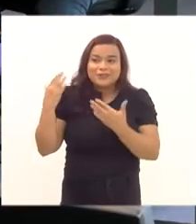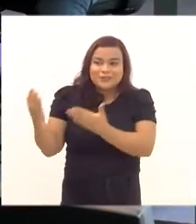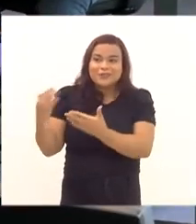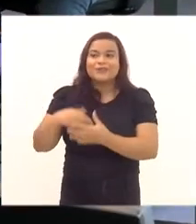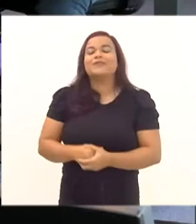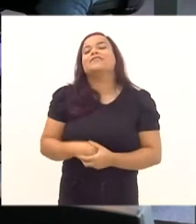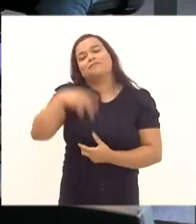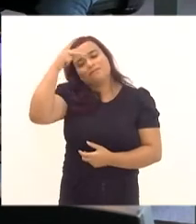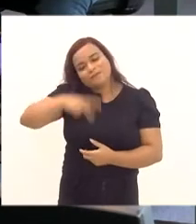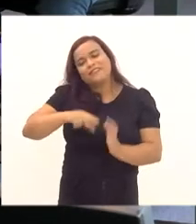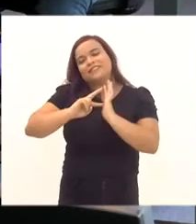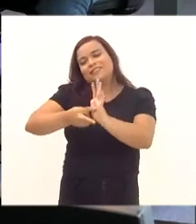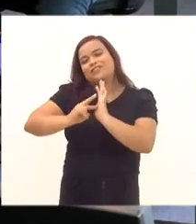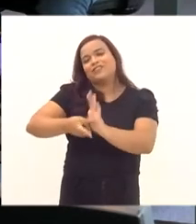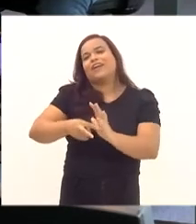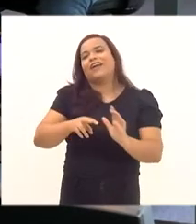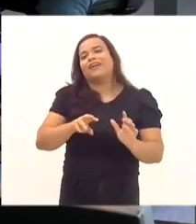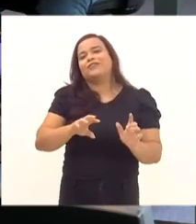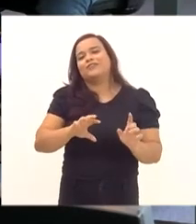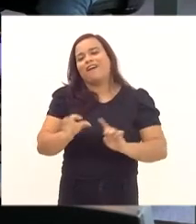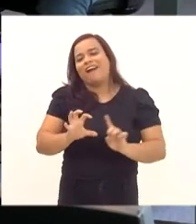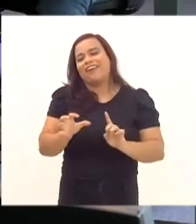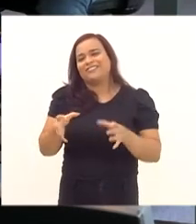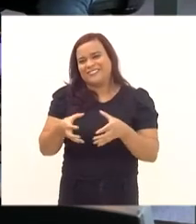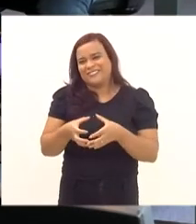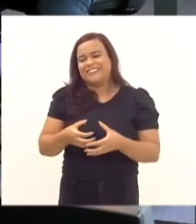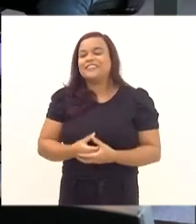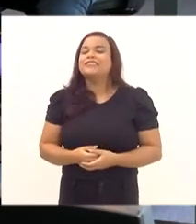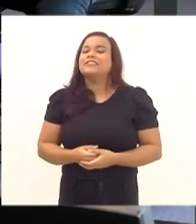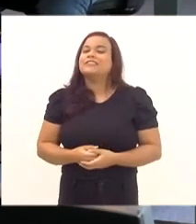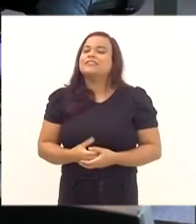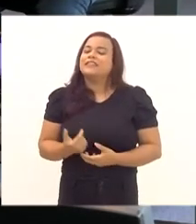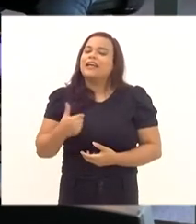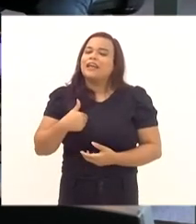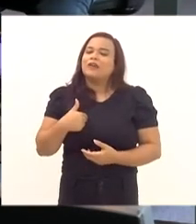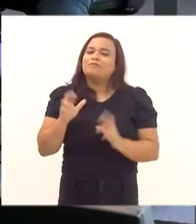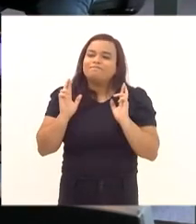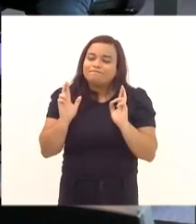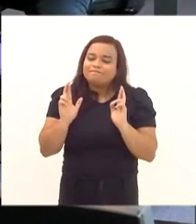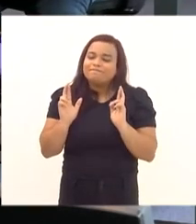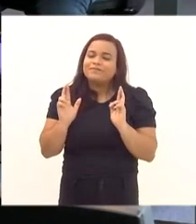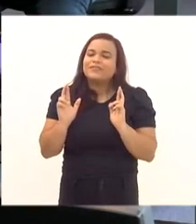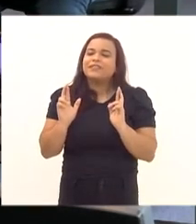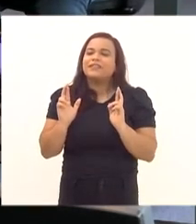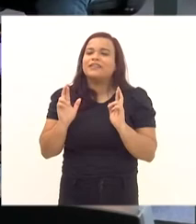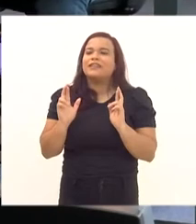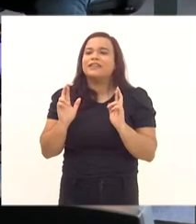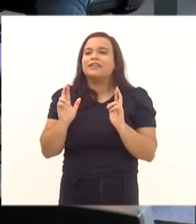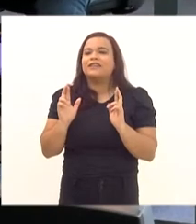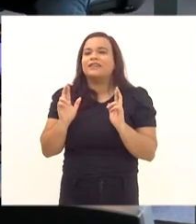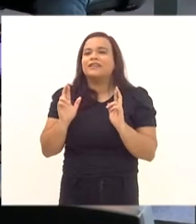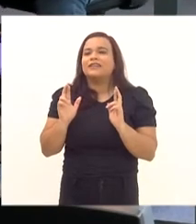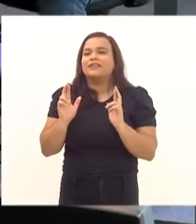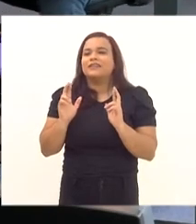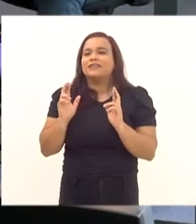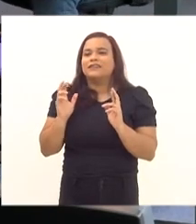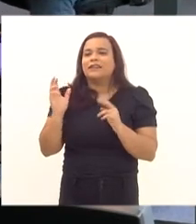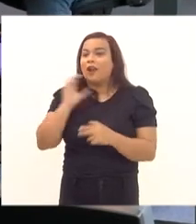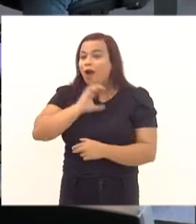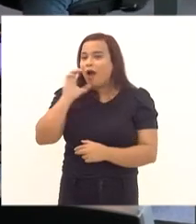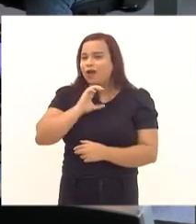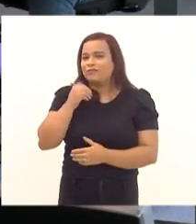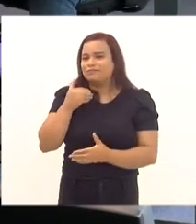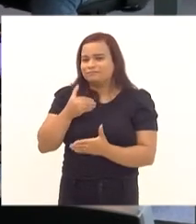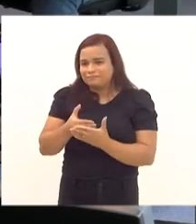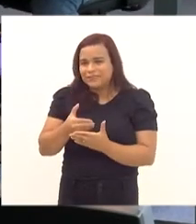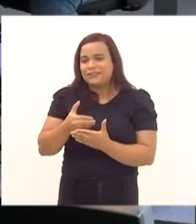presidente do Sindicato dos Radialistas e o desejo que em breve tempo ao lado da Mônica